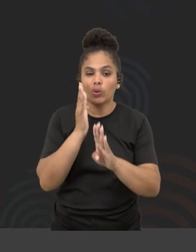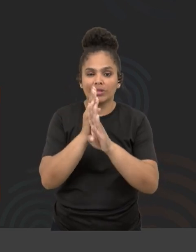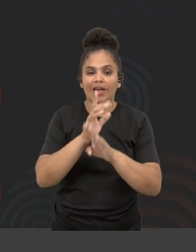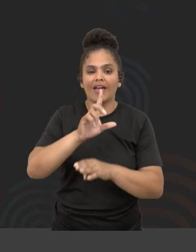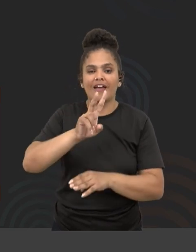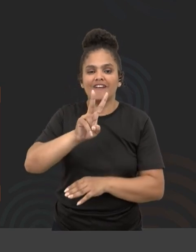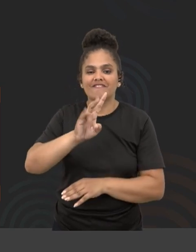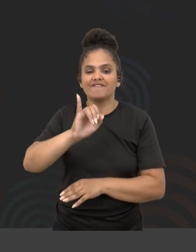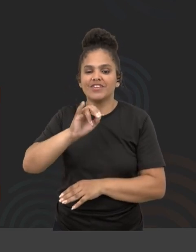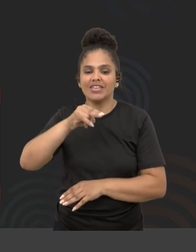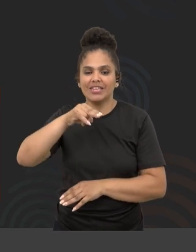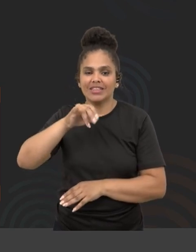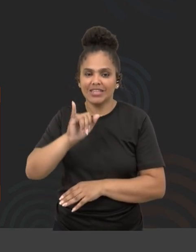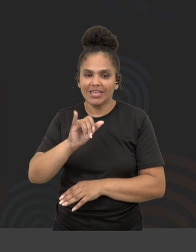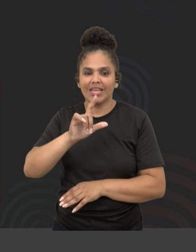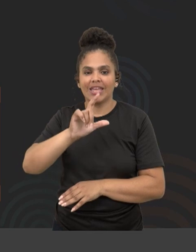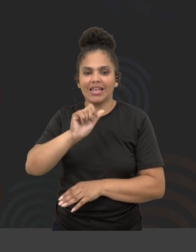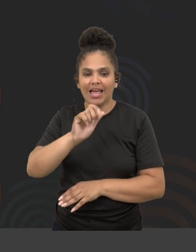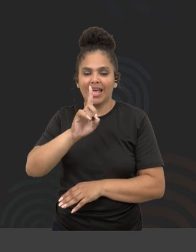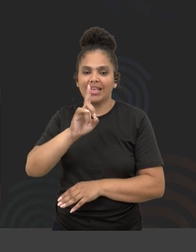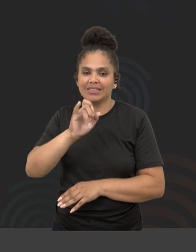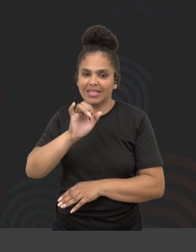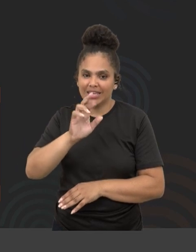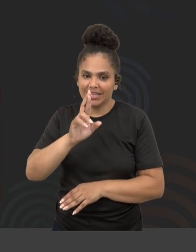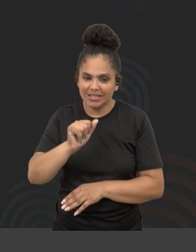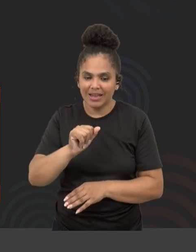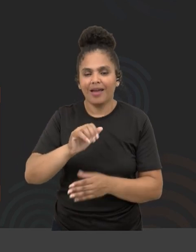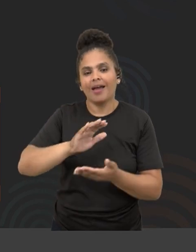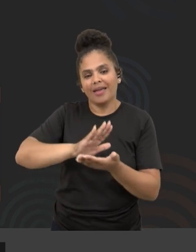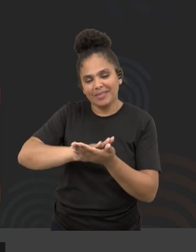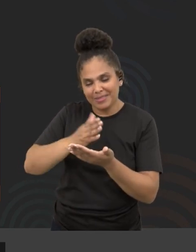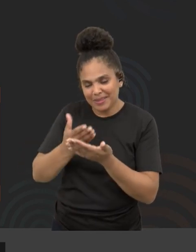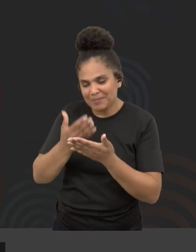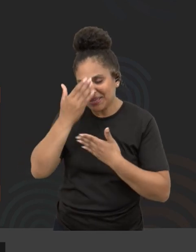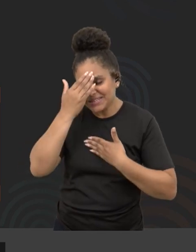agradecer também o pessoal do Link, a